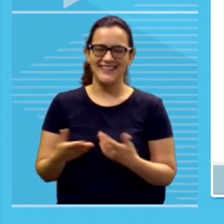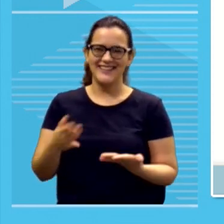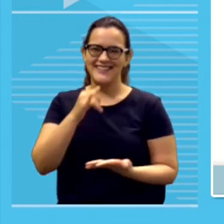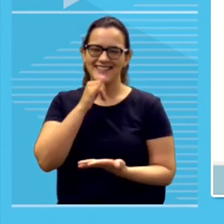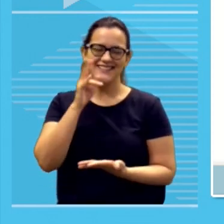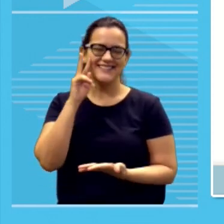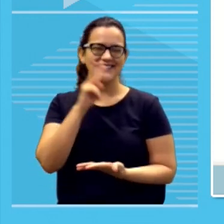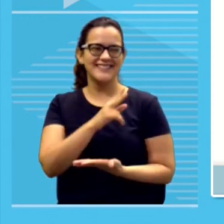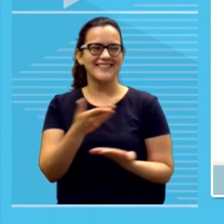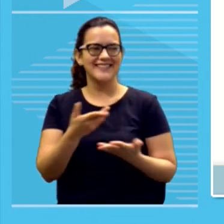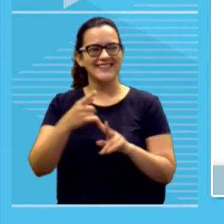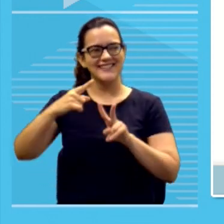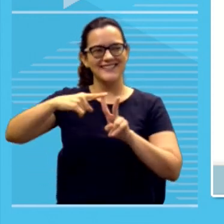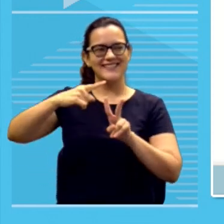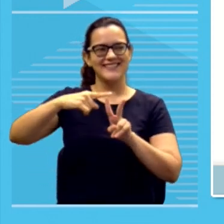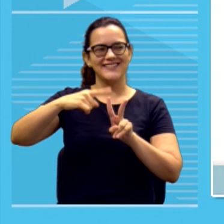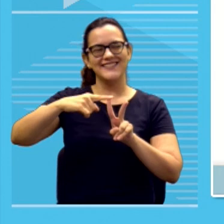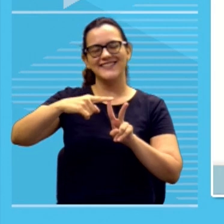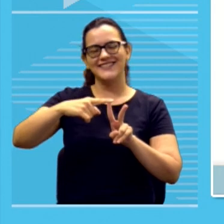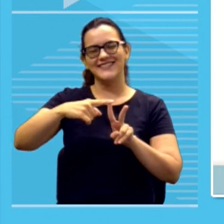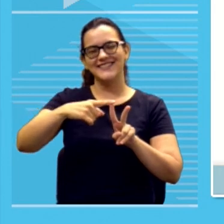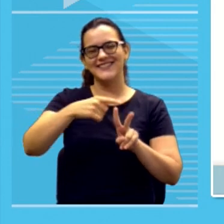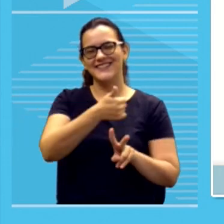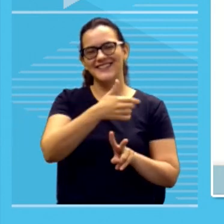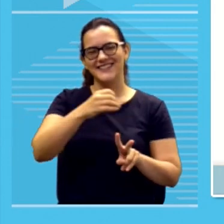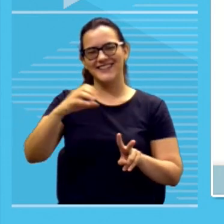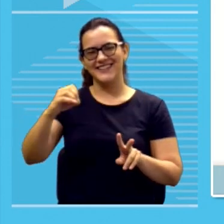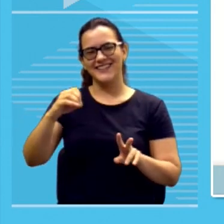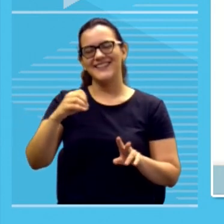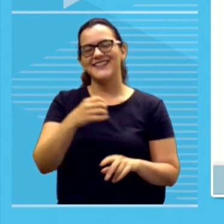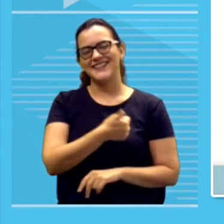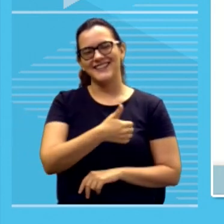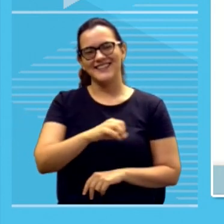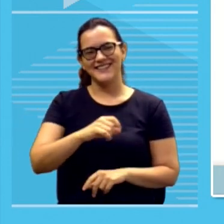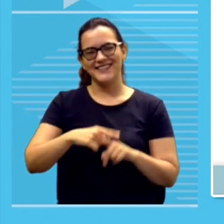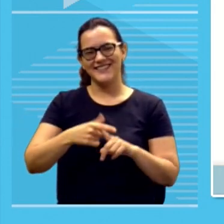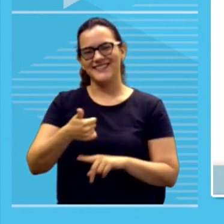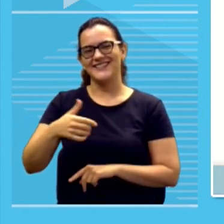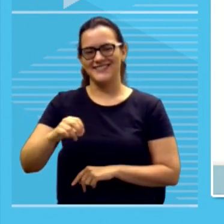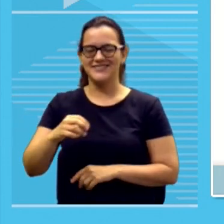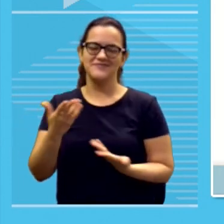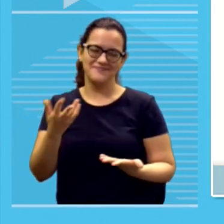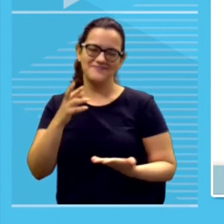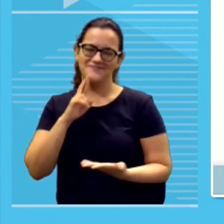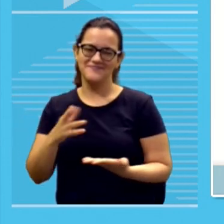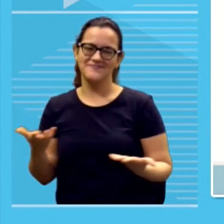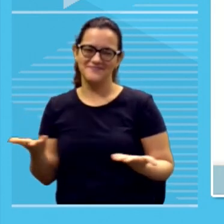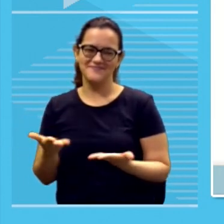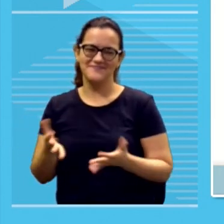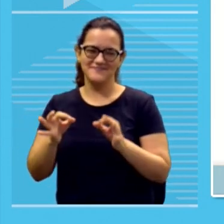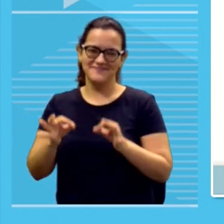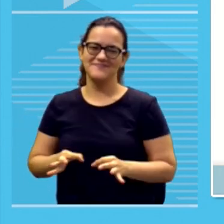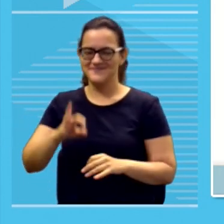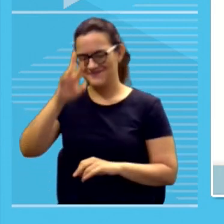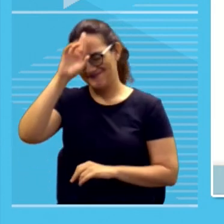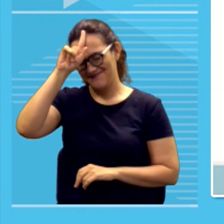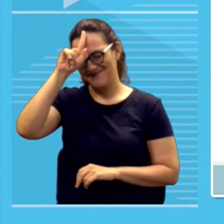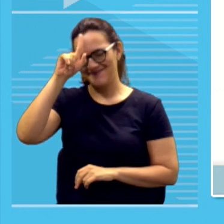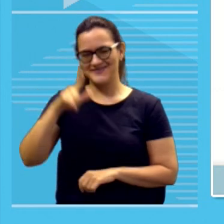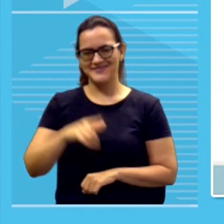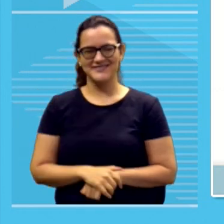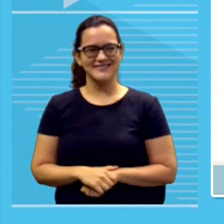a raiz eu tirei do 100 o dois permaneceu na raiz a raiz eu tirei do 642